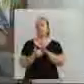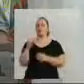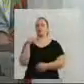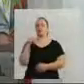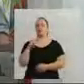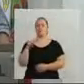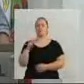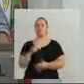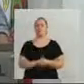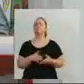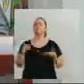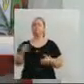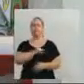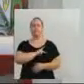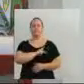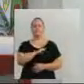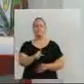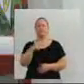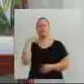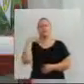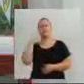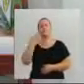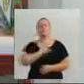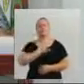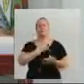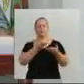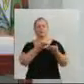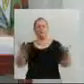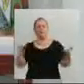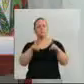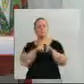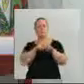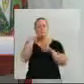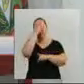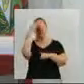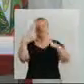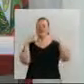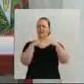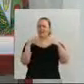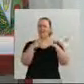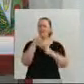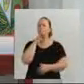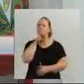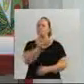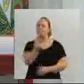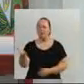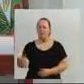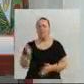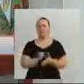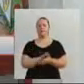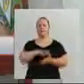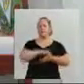Senhor Presidente, senhores vereadores, a quem nos acompanha através da TVL, meu boa tarde, boa tarde ao plenário, às lideranças